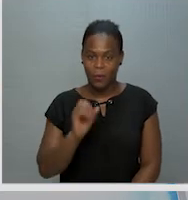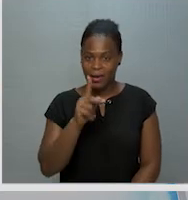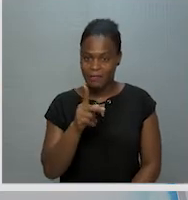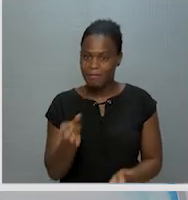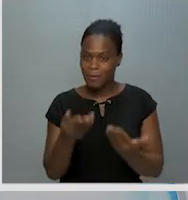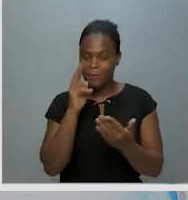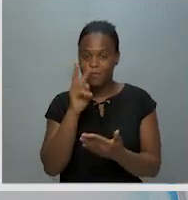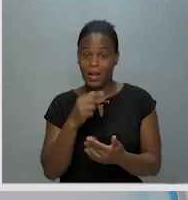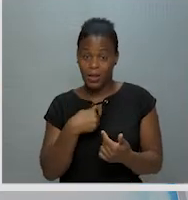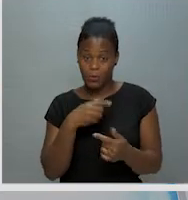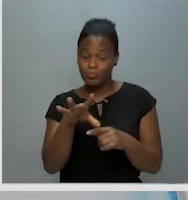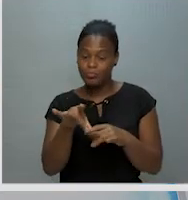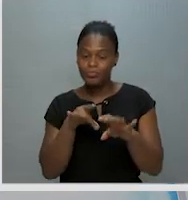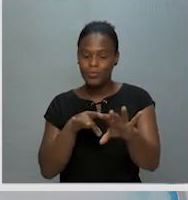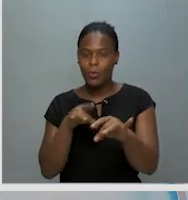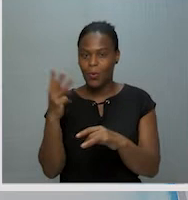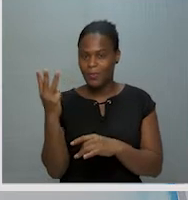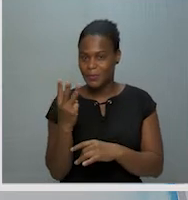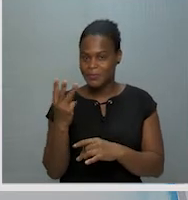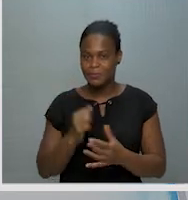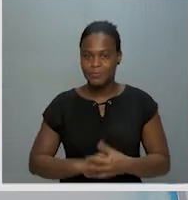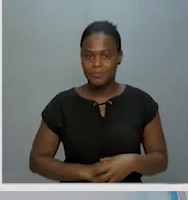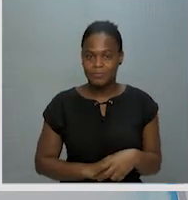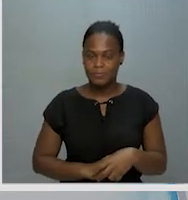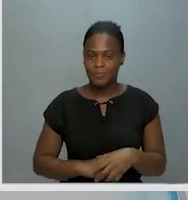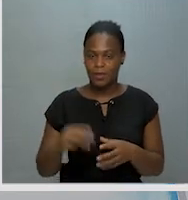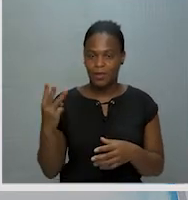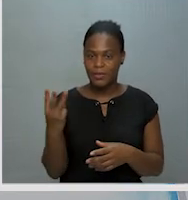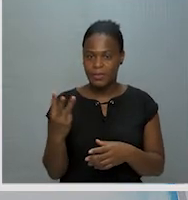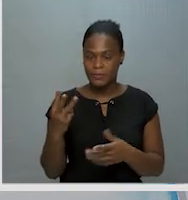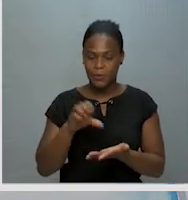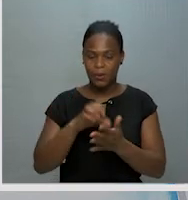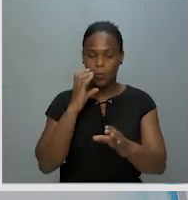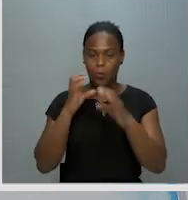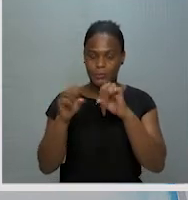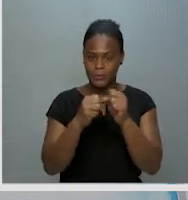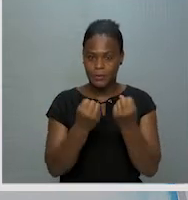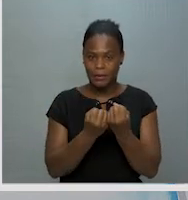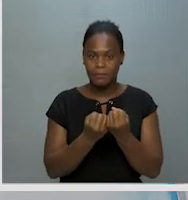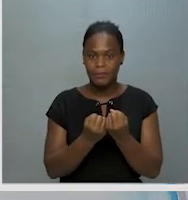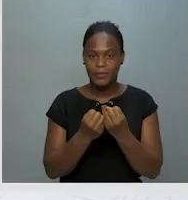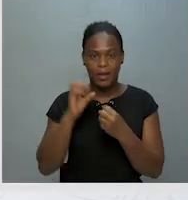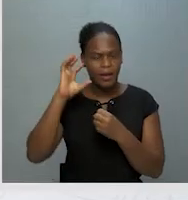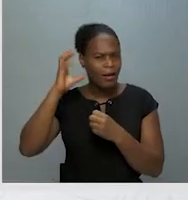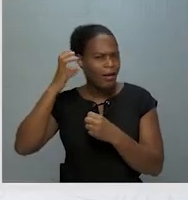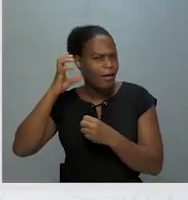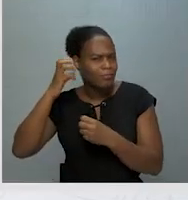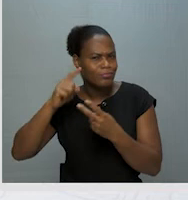Ok, vamos lá ver. Eu escolhi 3. Esses 3 meios de comunicação social: